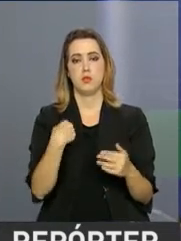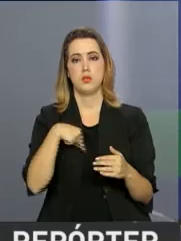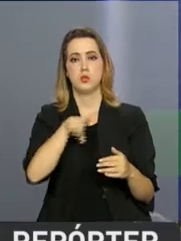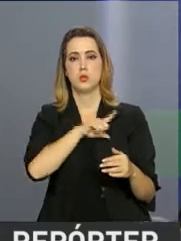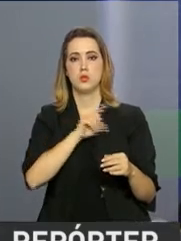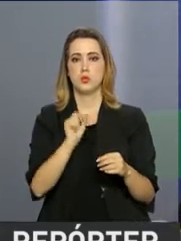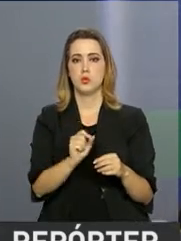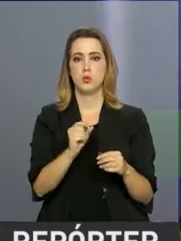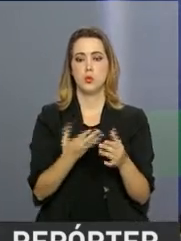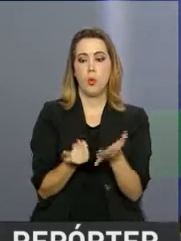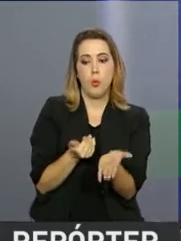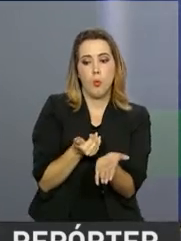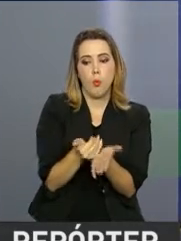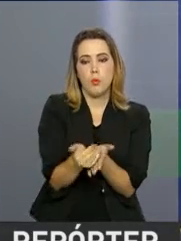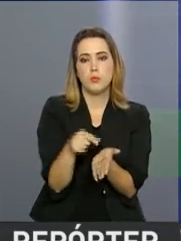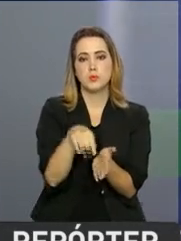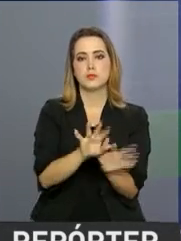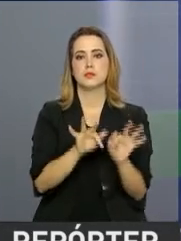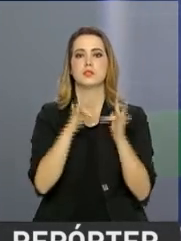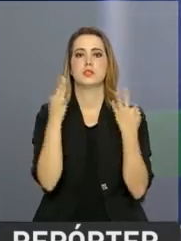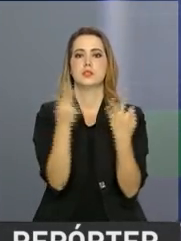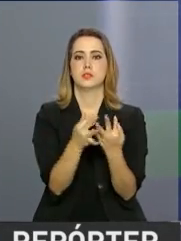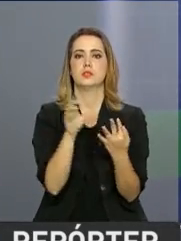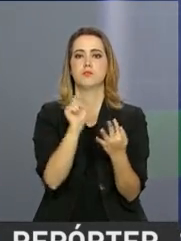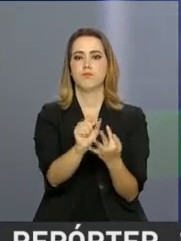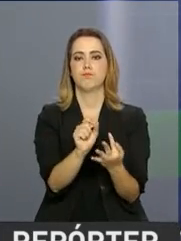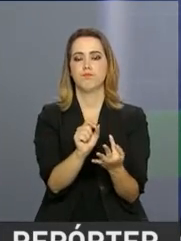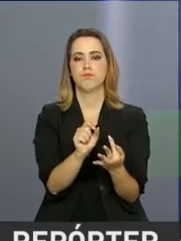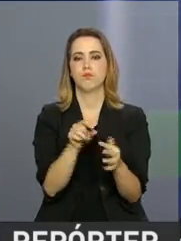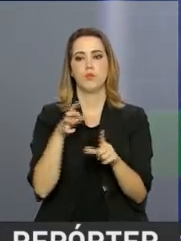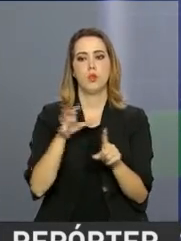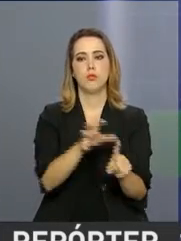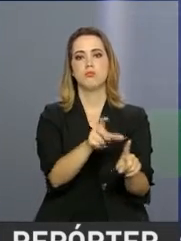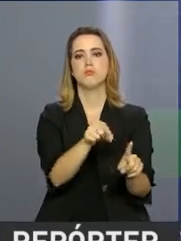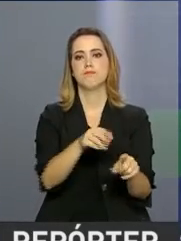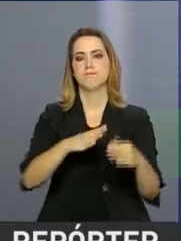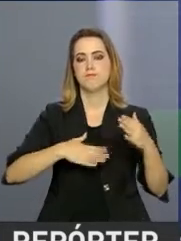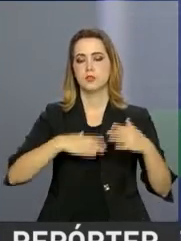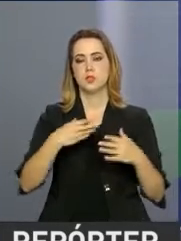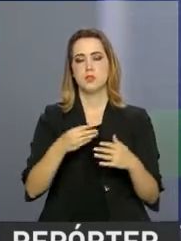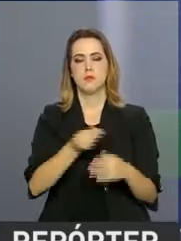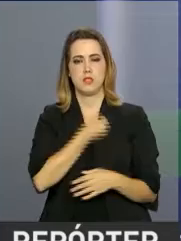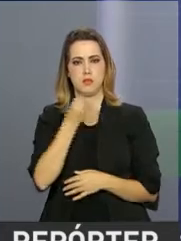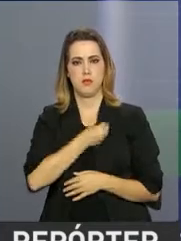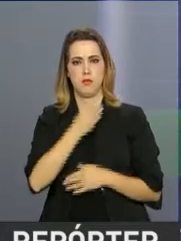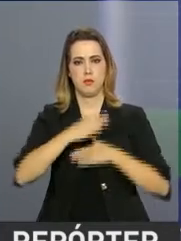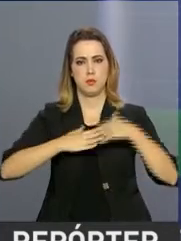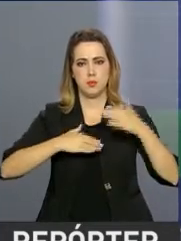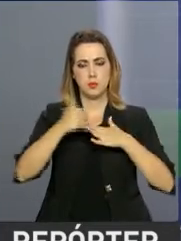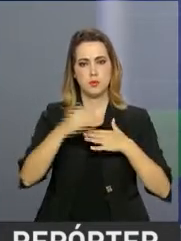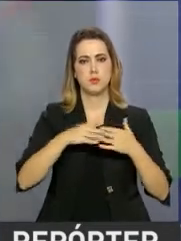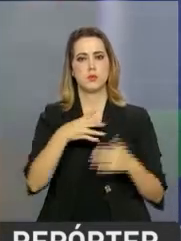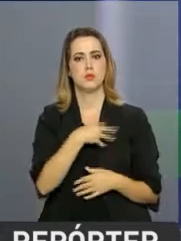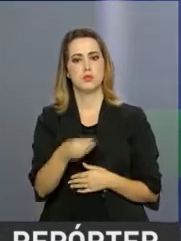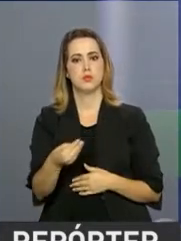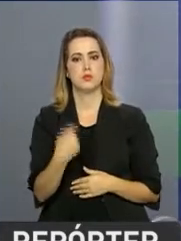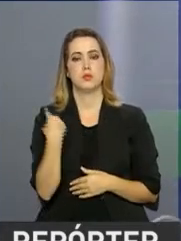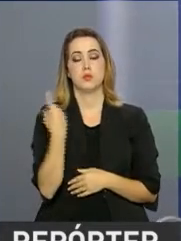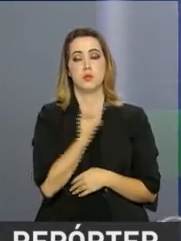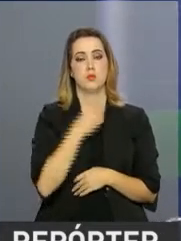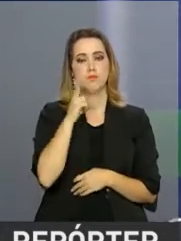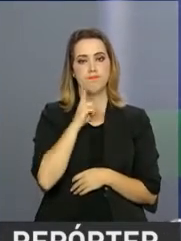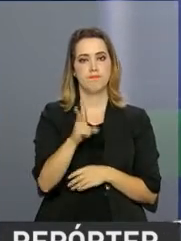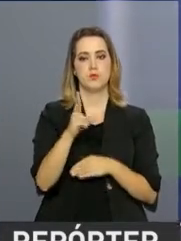uma dependência de origem grande a gente observa uma dependência de origem apesar da mobilidade que a gente observou é